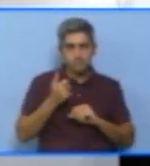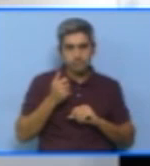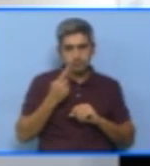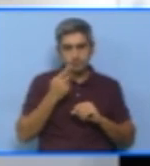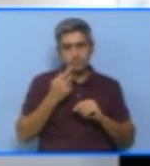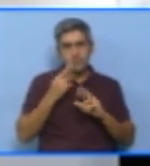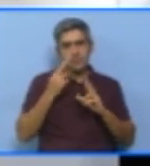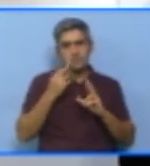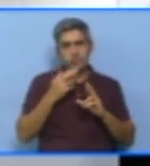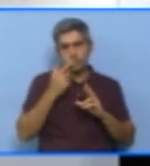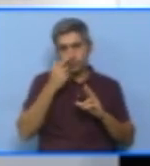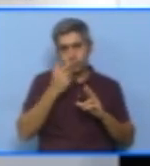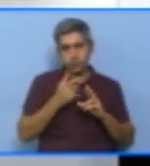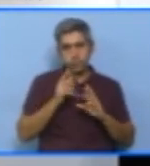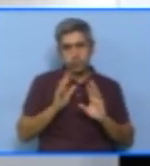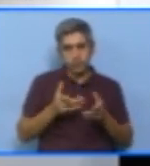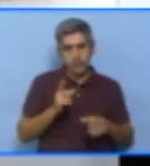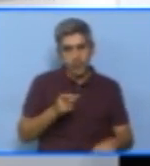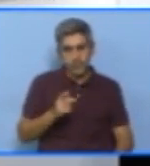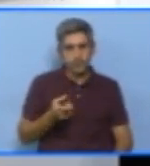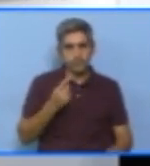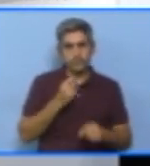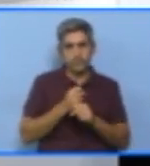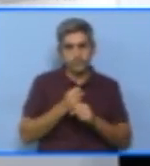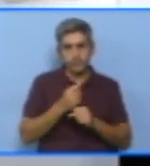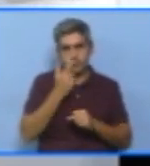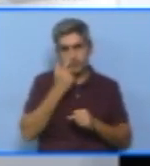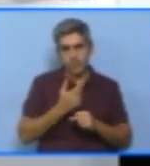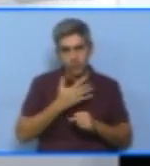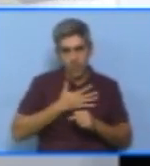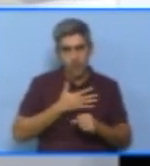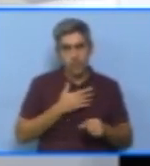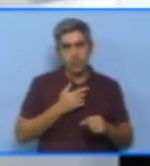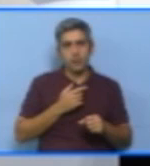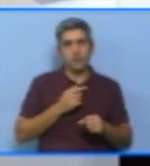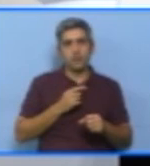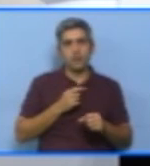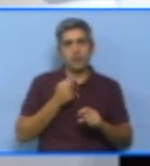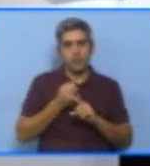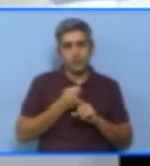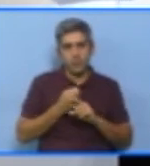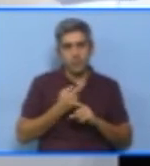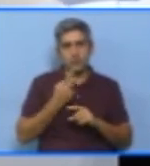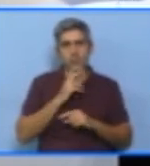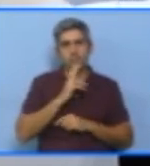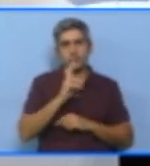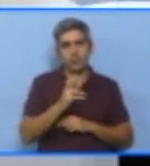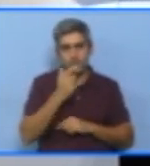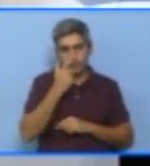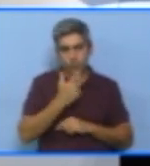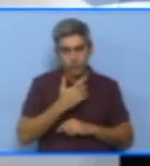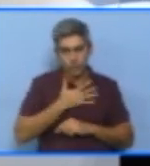um desejo pessoal. E é isso que tem de ser. É um trabalho pessoal, é um empenho, é uma resposta